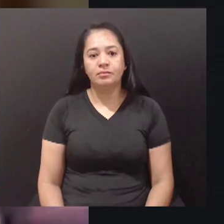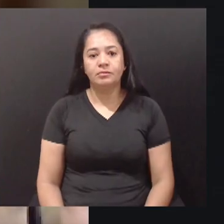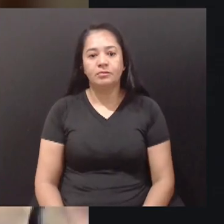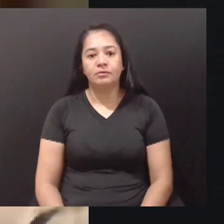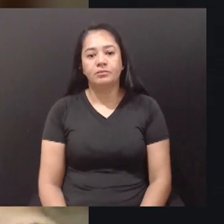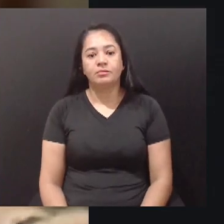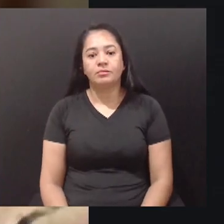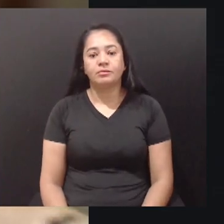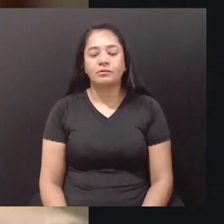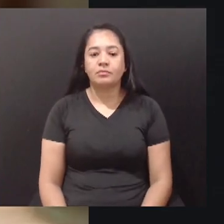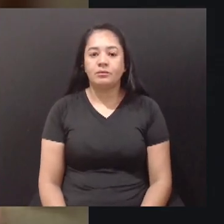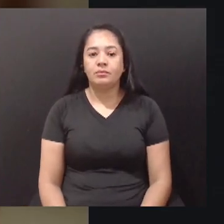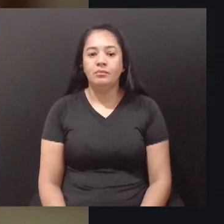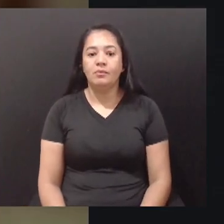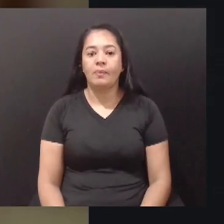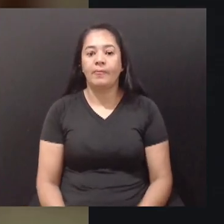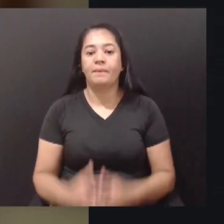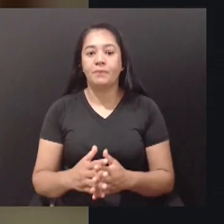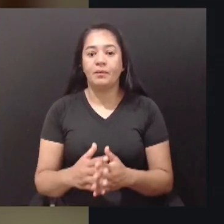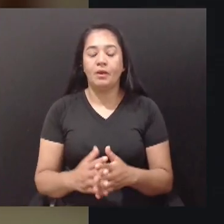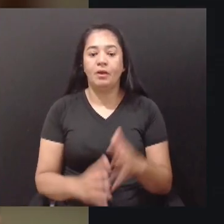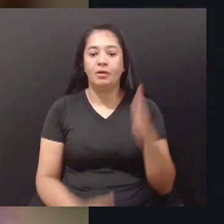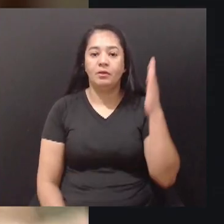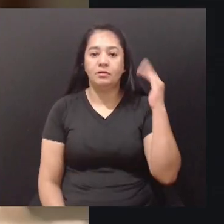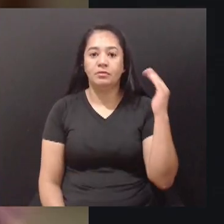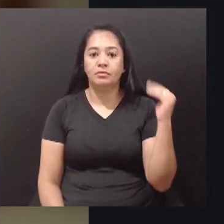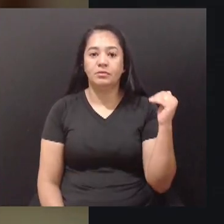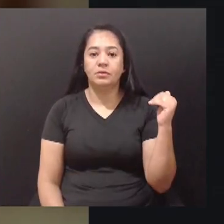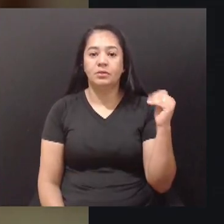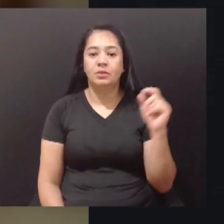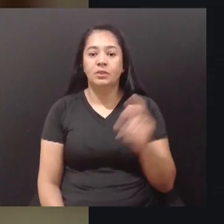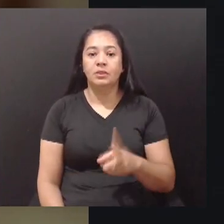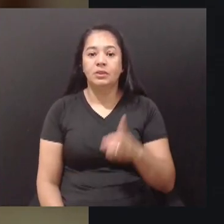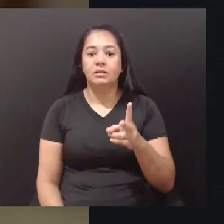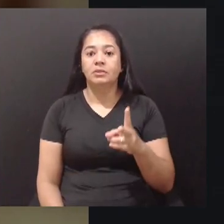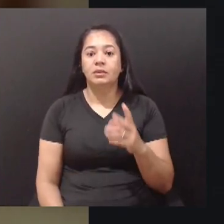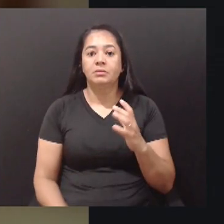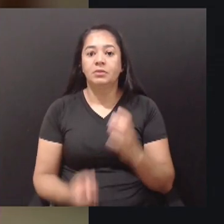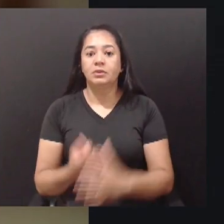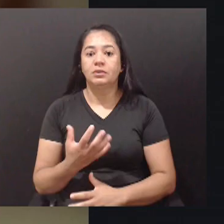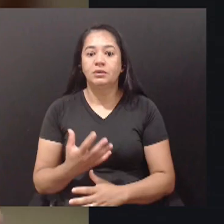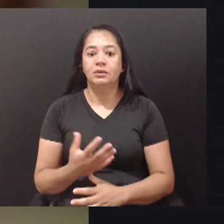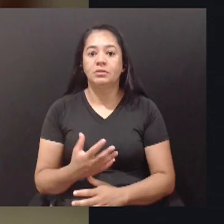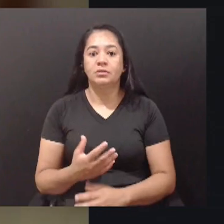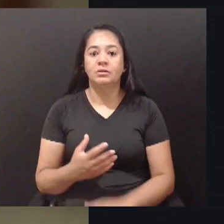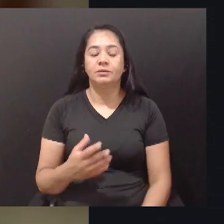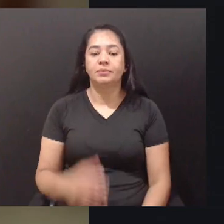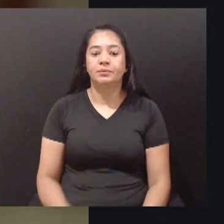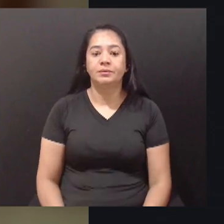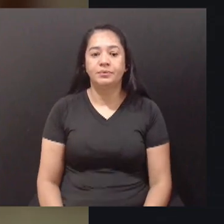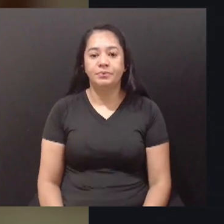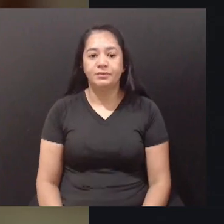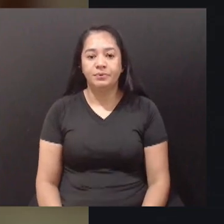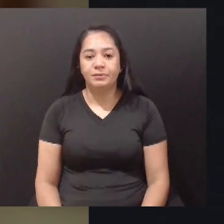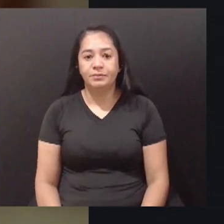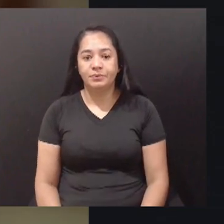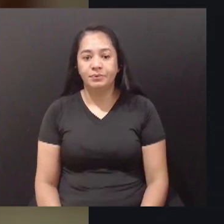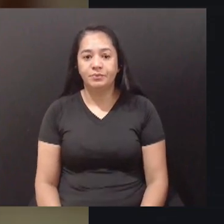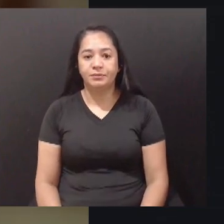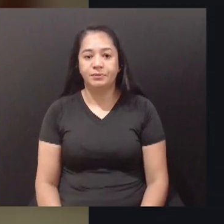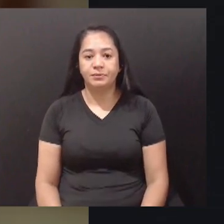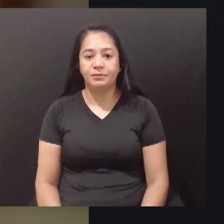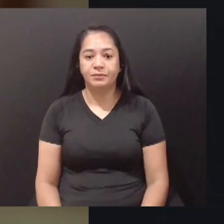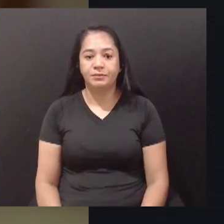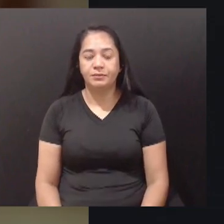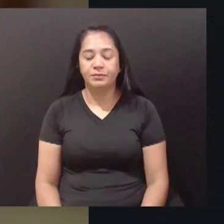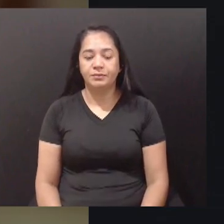uma confluência com a famosa baixa que sempre se estabelece entre o Paraguai, uma baixa pressão, um centro de baixa pressão entre